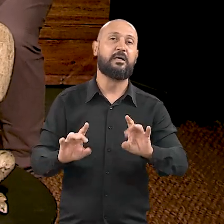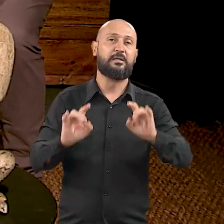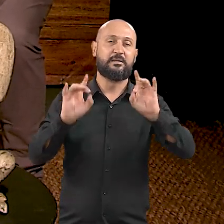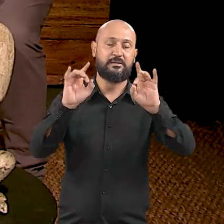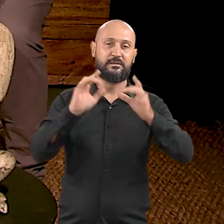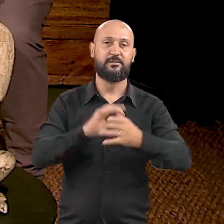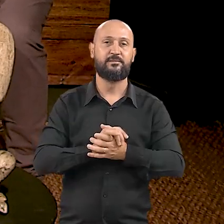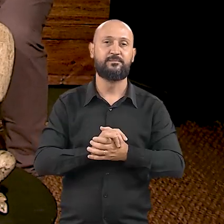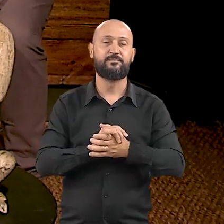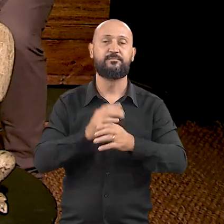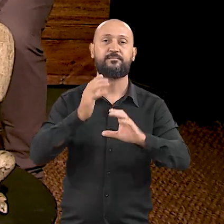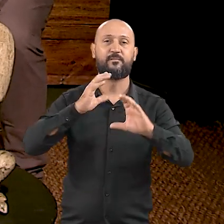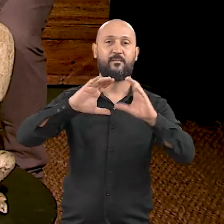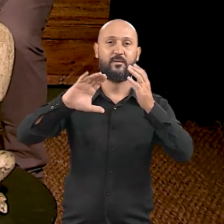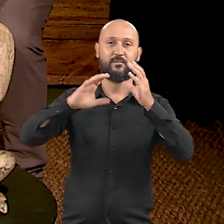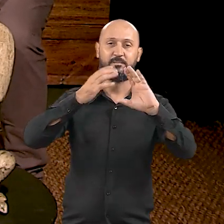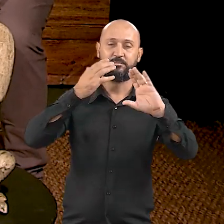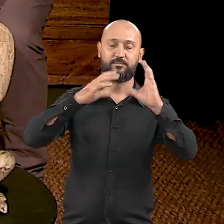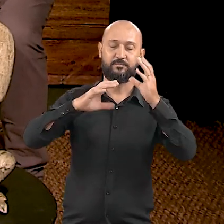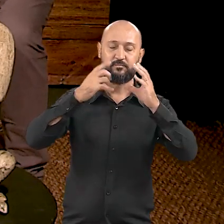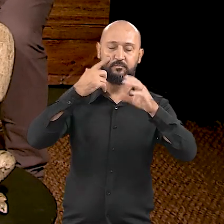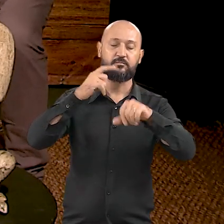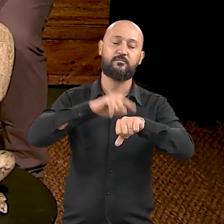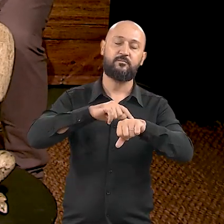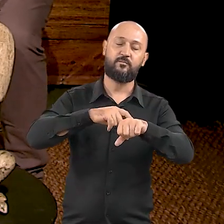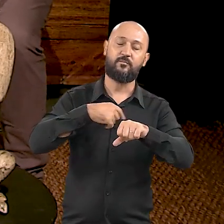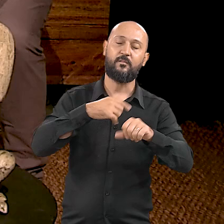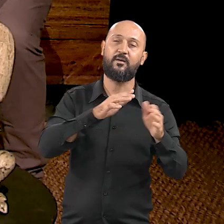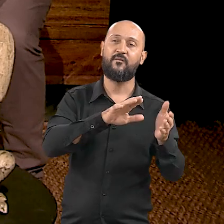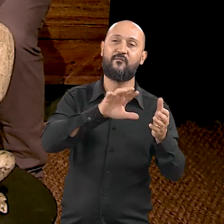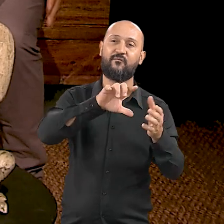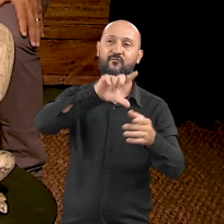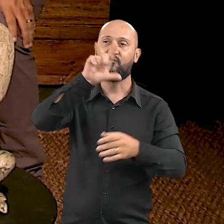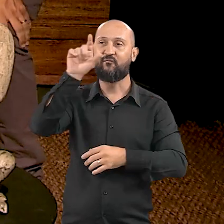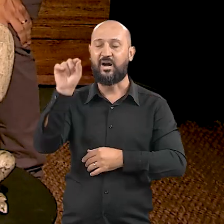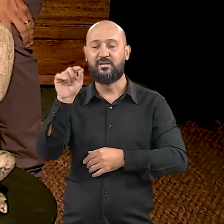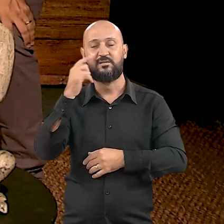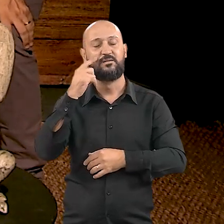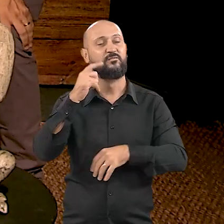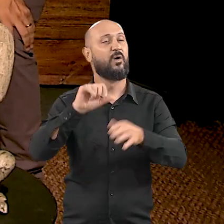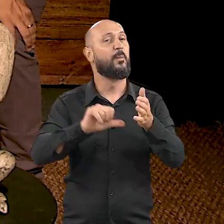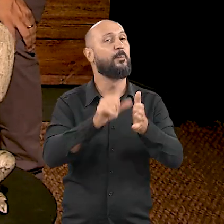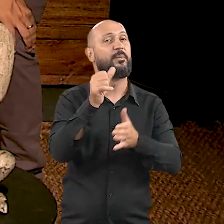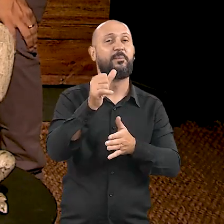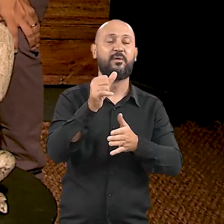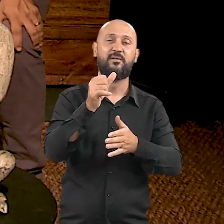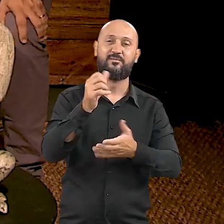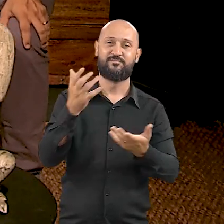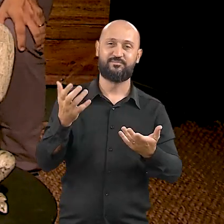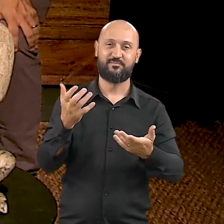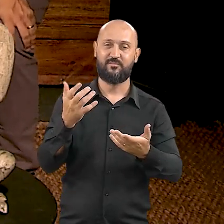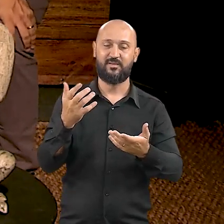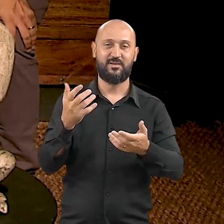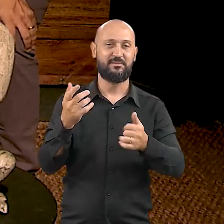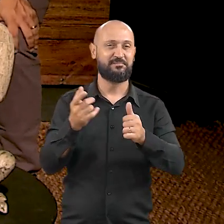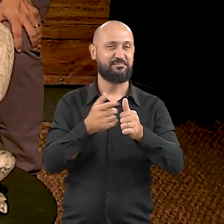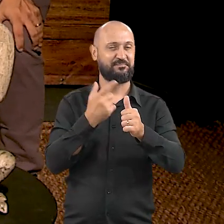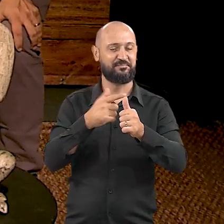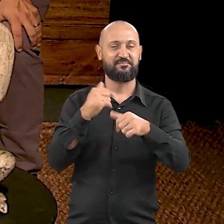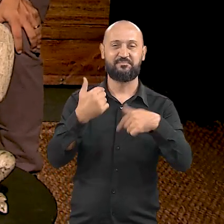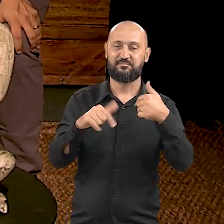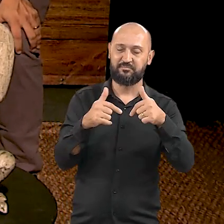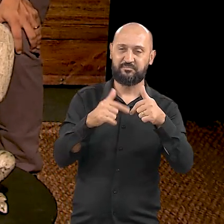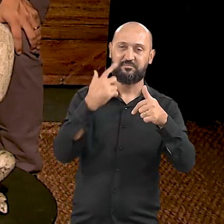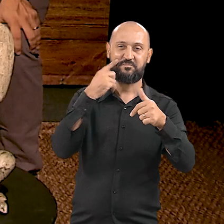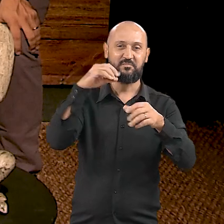seguinte, a música Fases e Luas, né? Essa música é o seguinte, ela foi a primeira faixa do meu principal trabalho